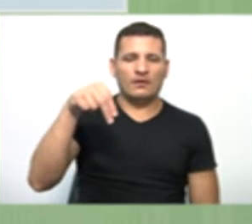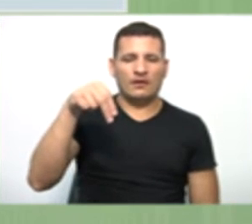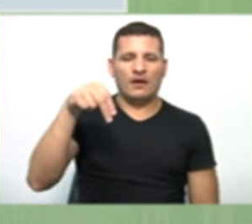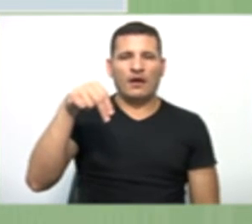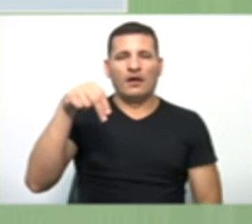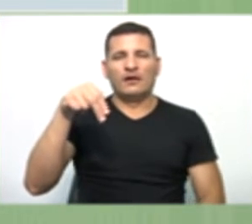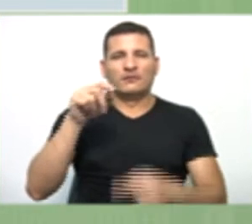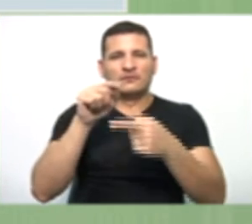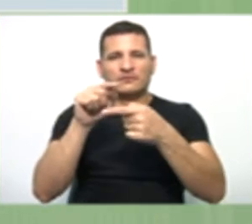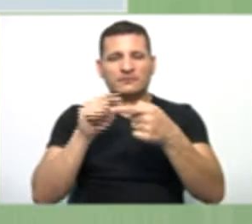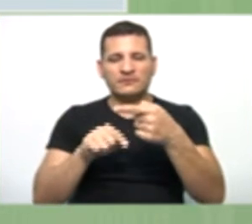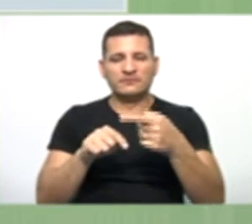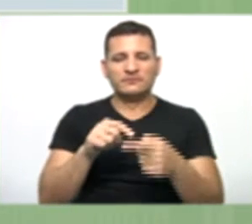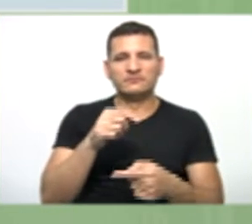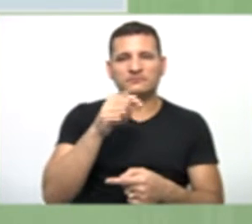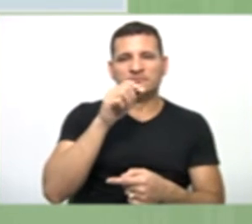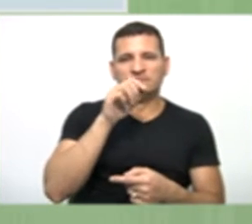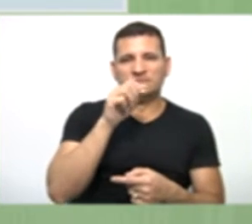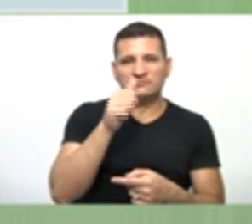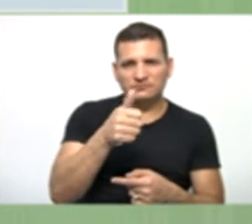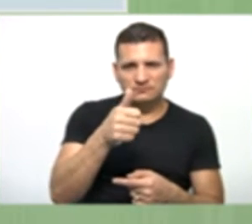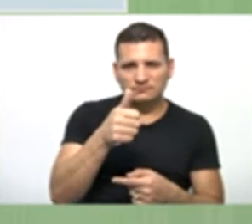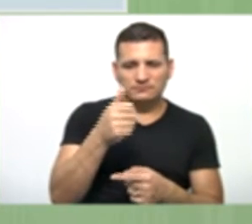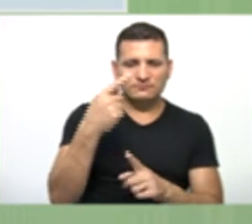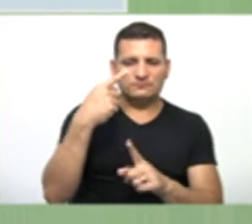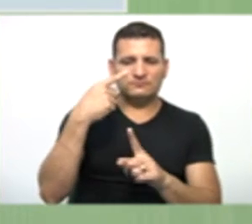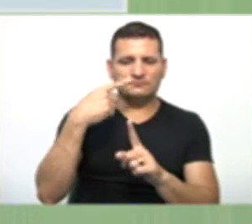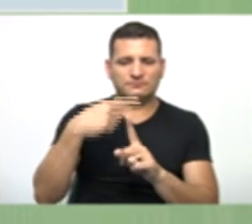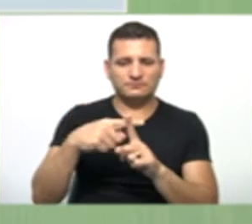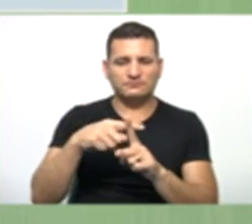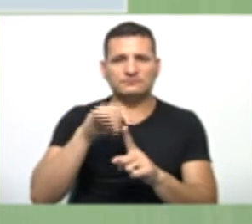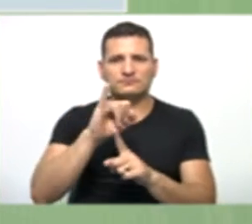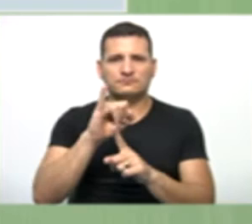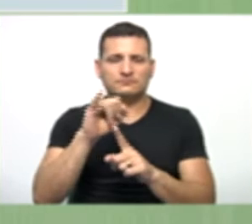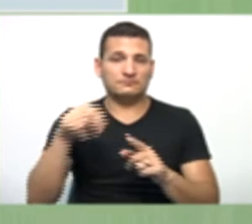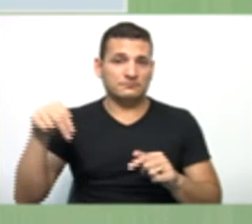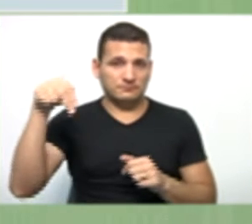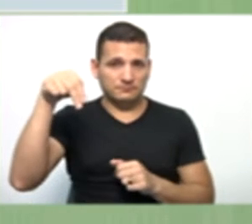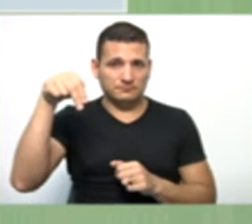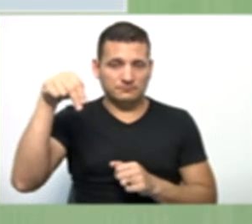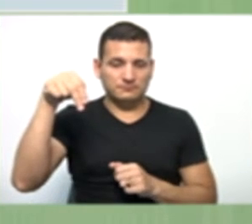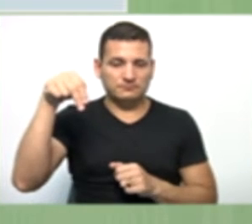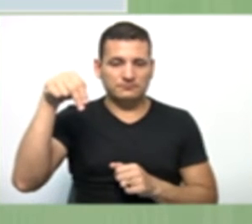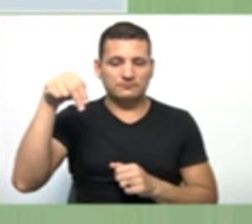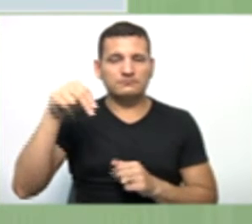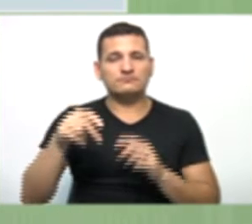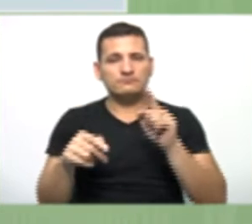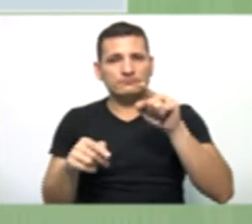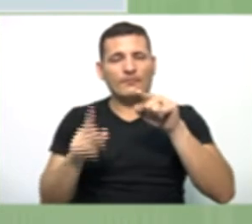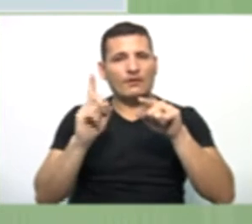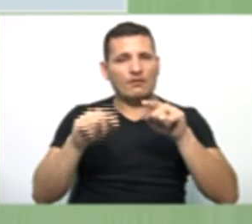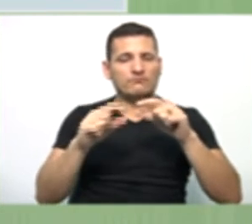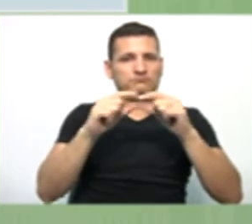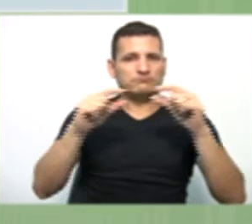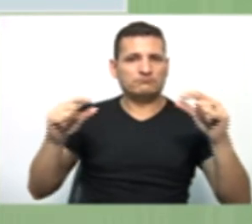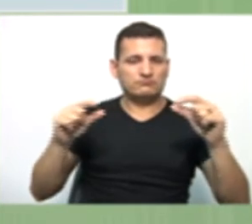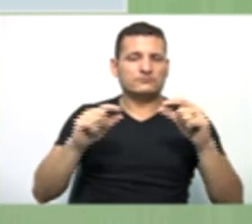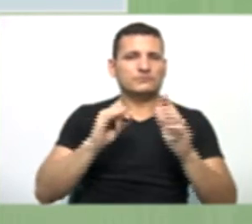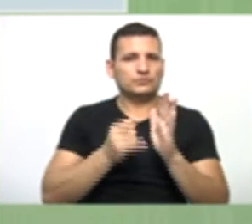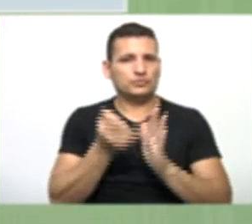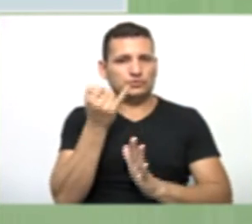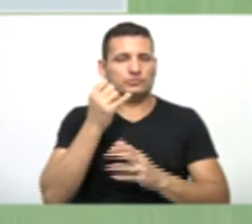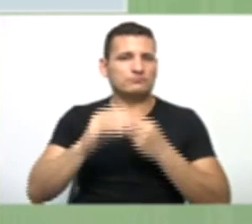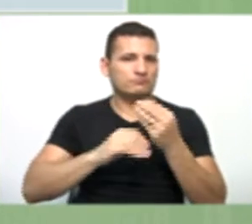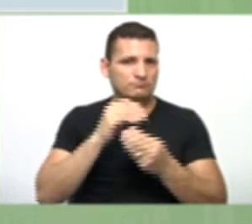1 mais I elevado a N. Basicamente, isso aqui é a fórmula dos juros compostos,